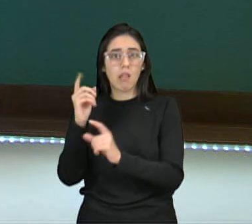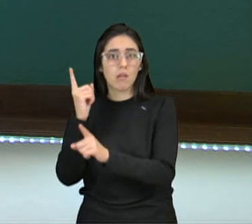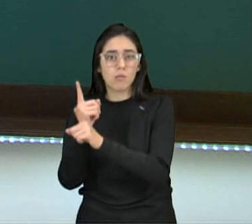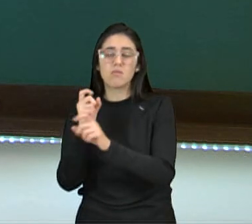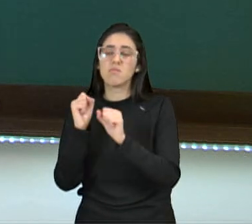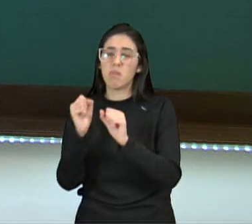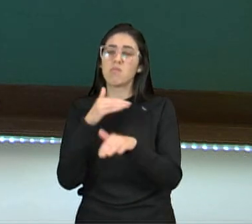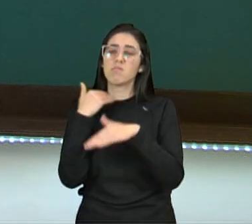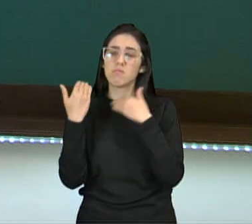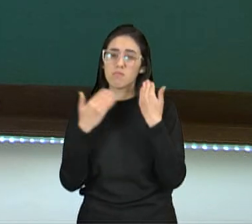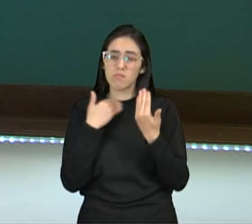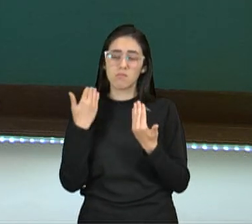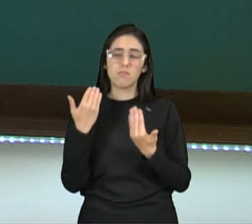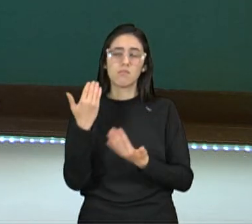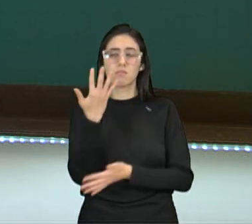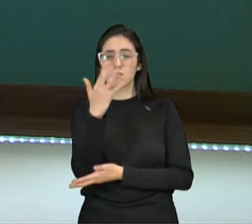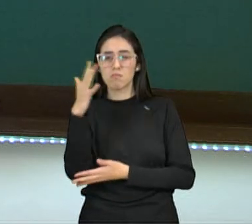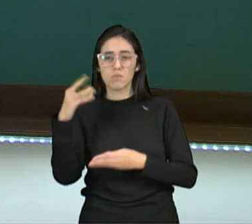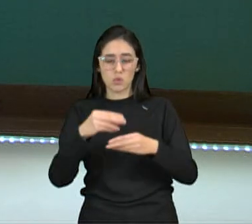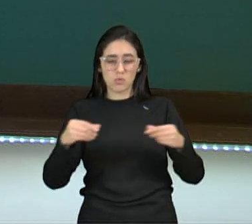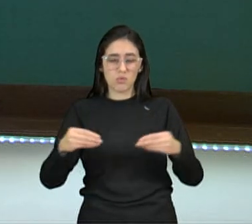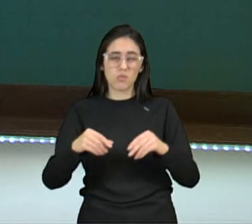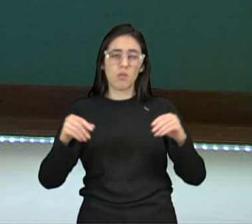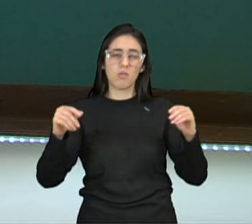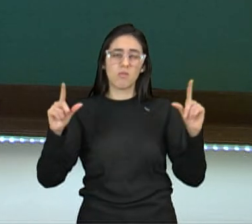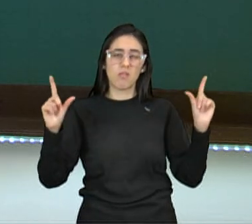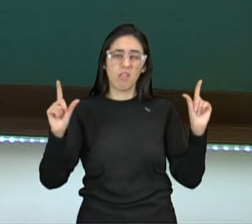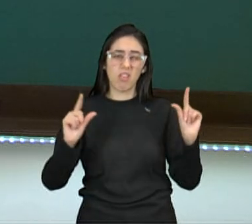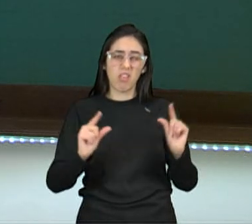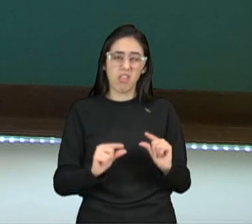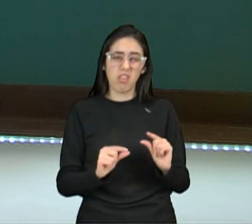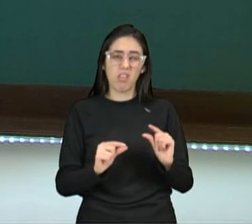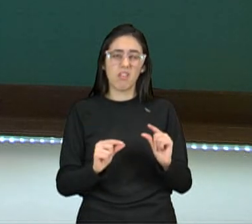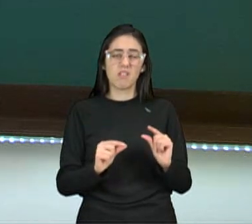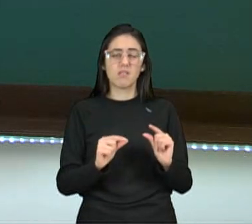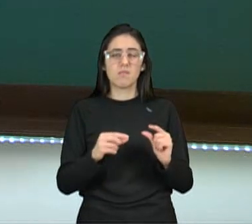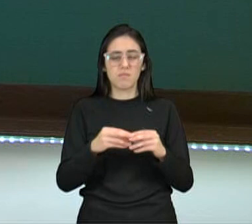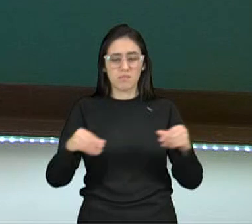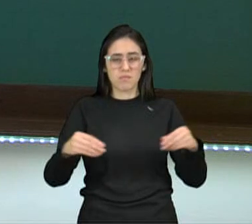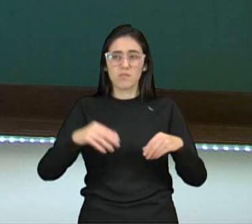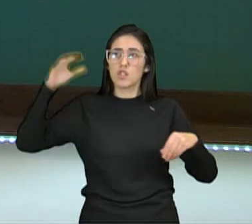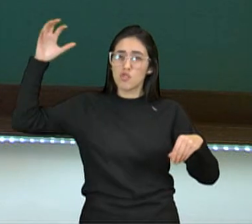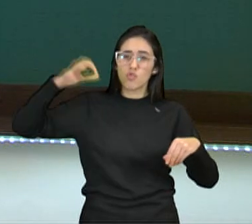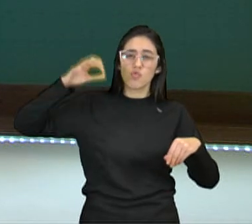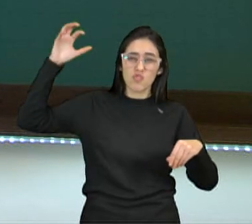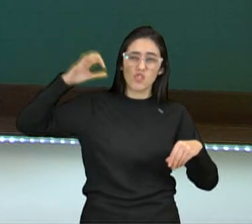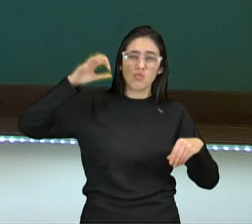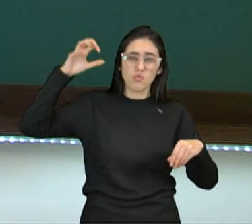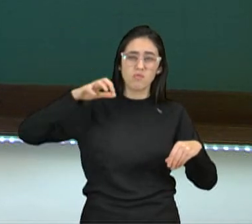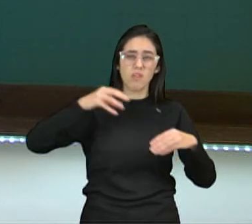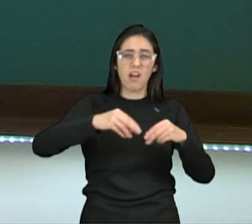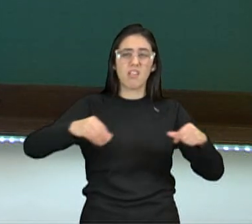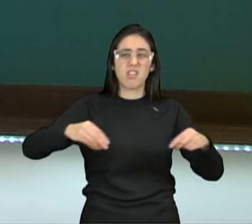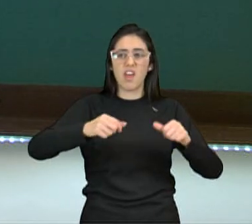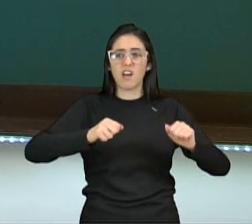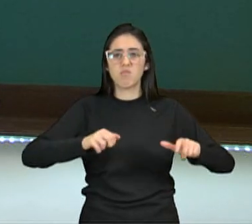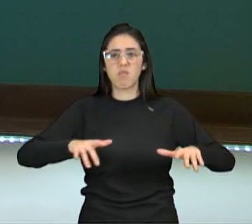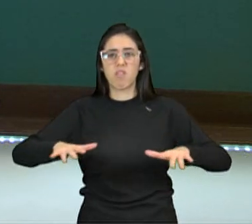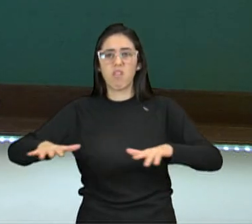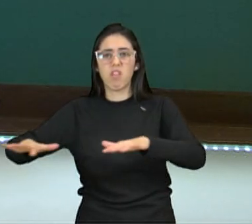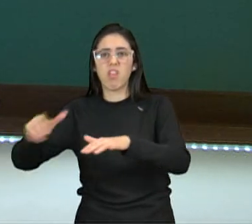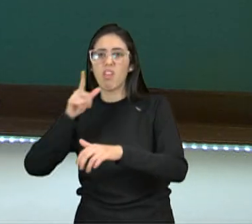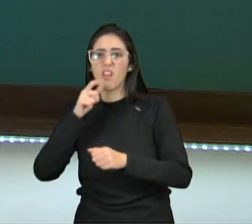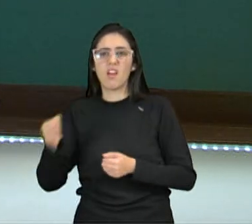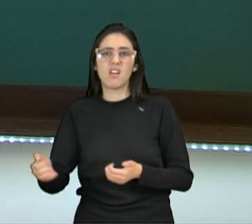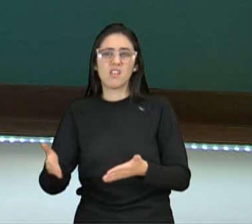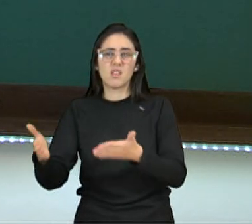solo, o assoreamento dos rios, ou seja, o solo fica exposto, a água da chuva vai transportar essa terra para dentro dos